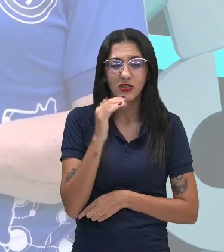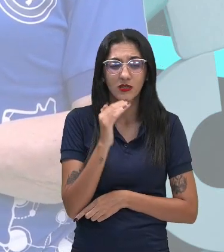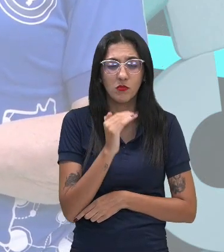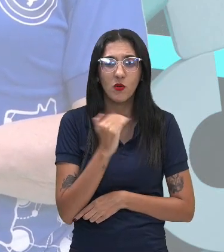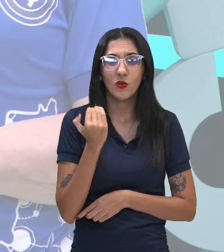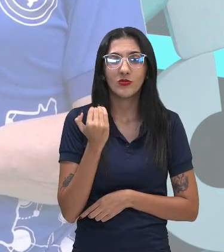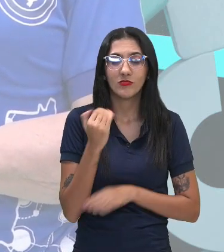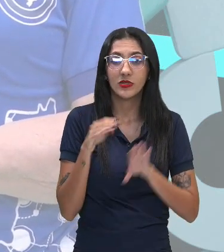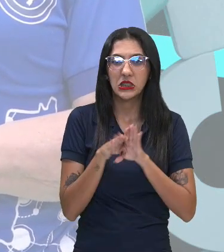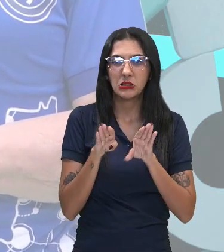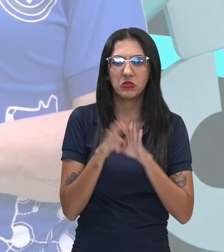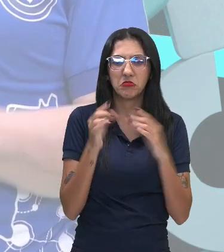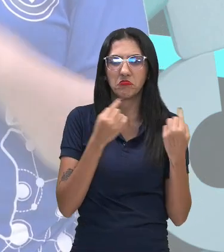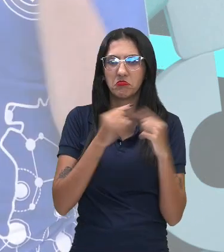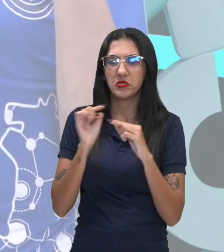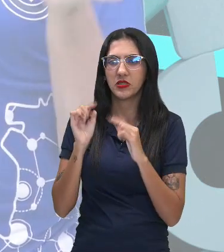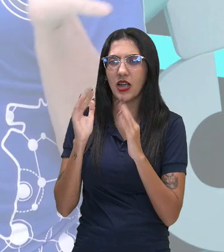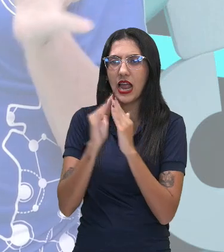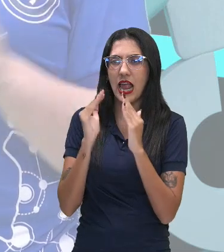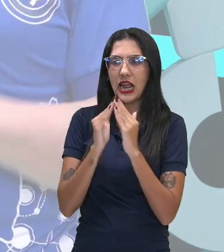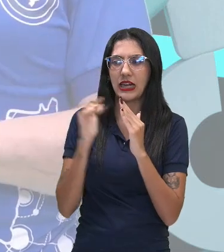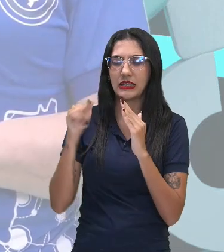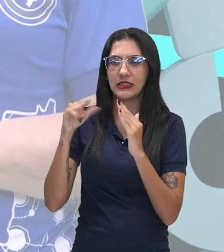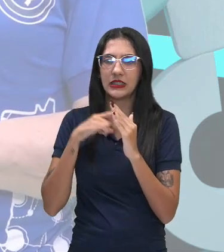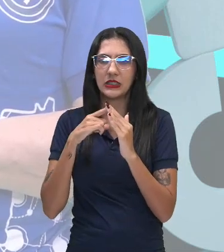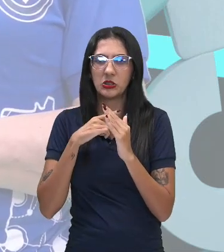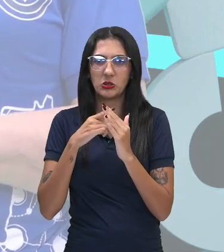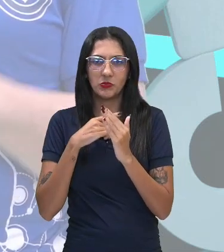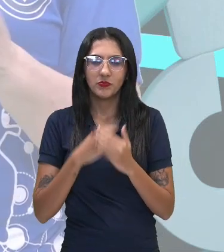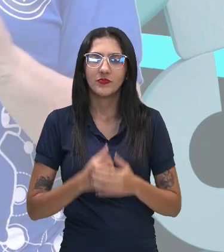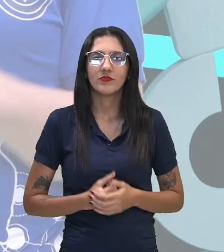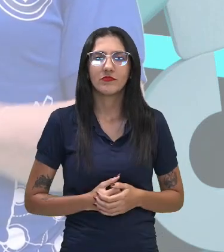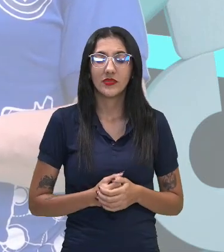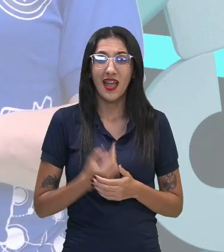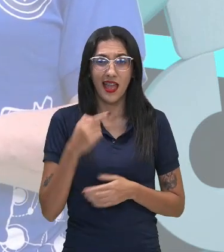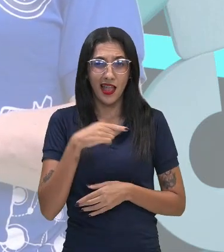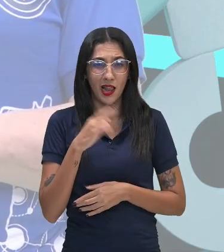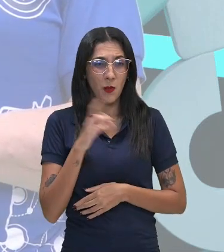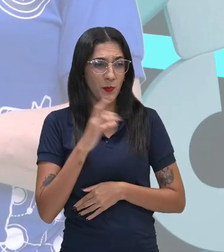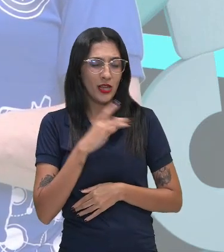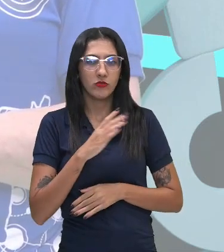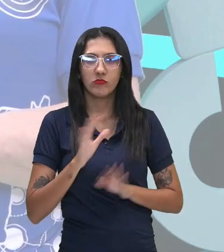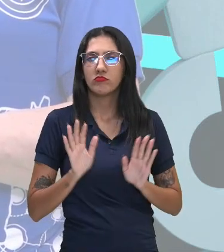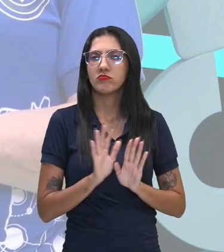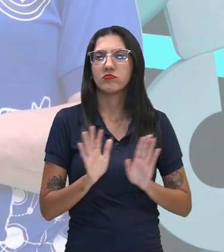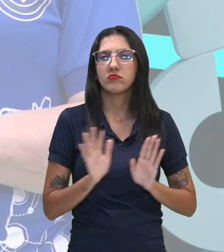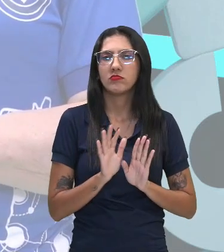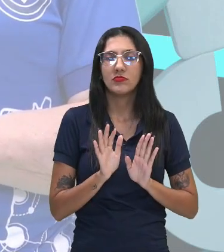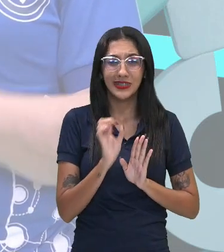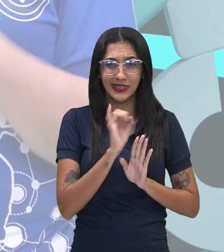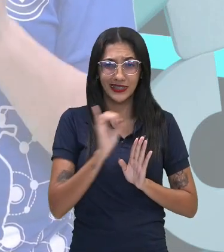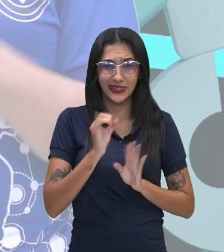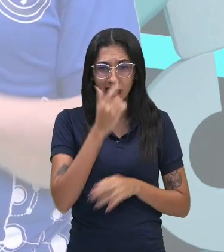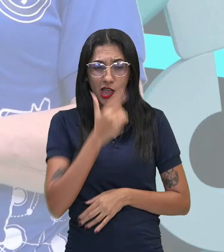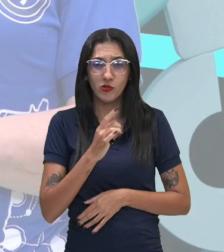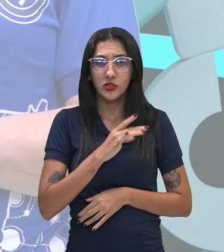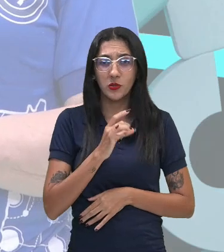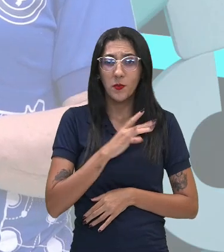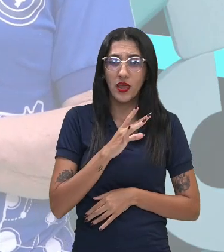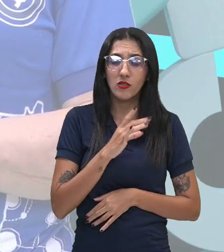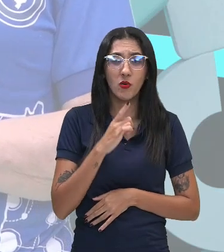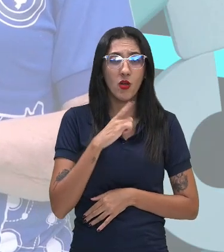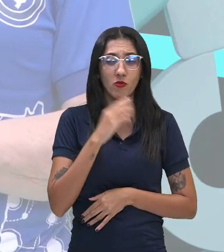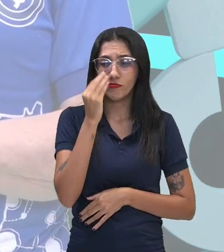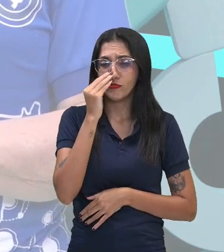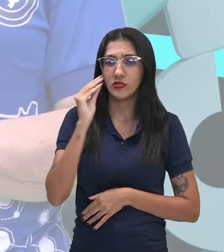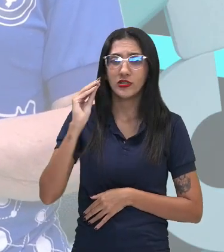virou alvo de tiros. Não me intimido. A impunidade é a omissão da autoridade, diz ela